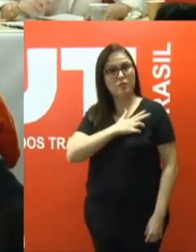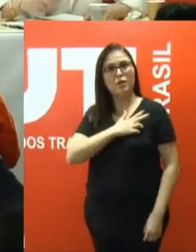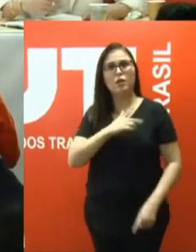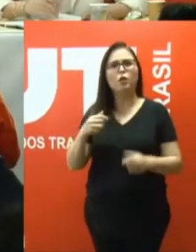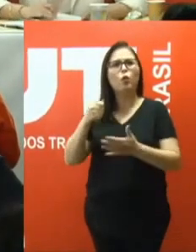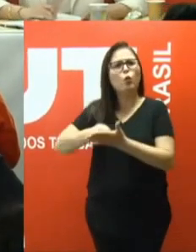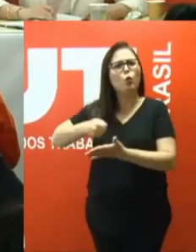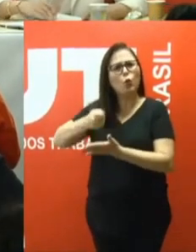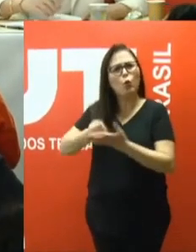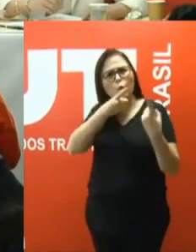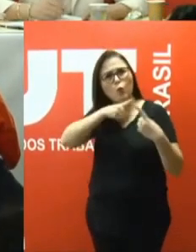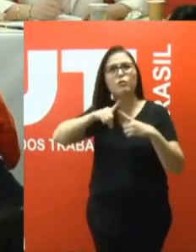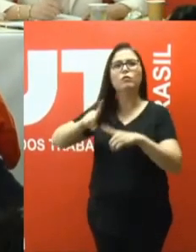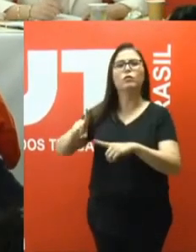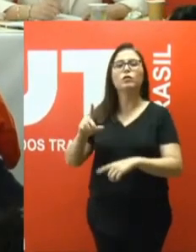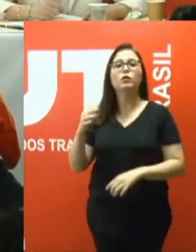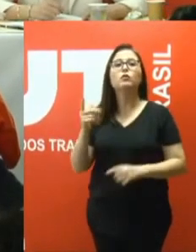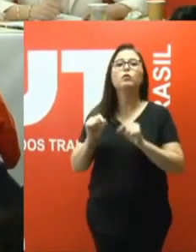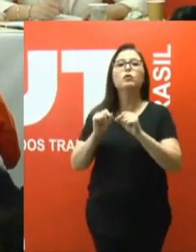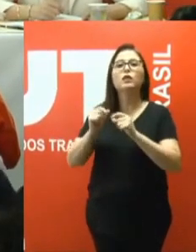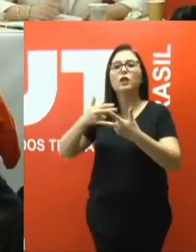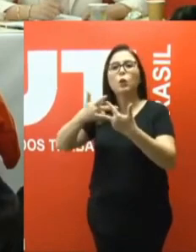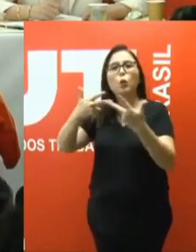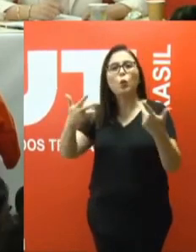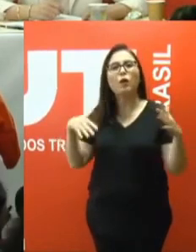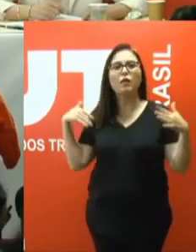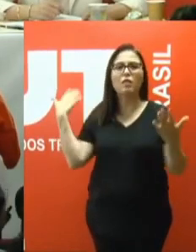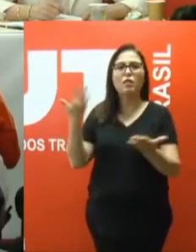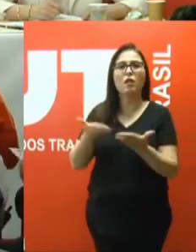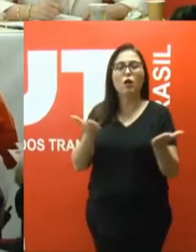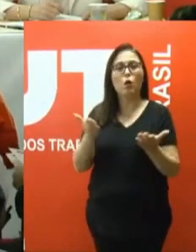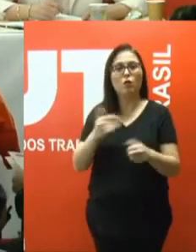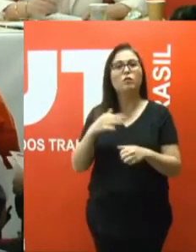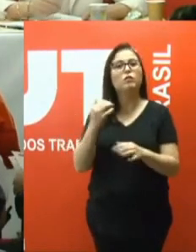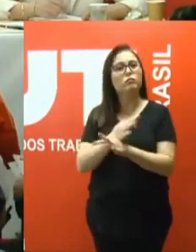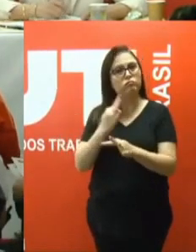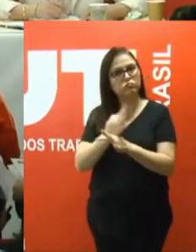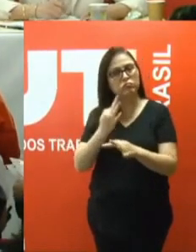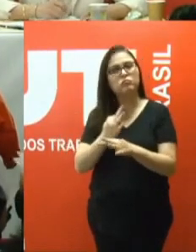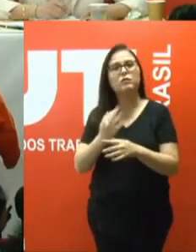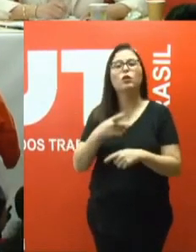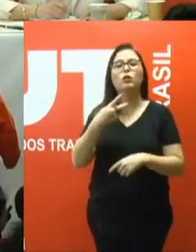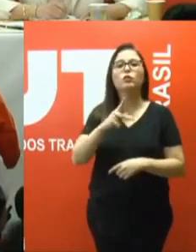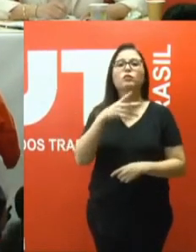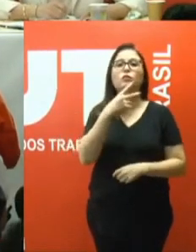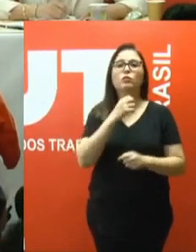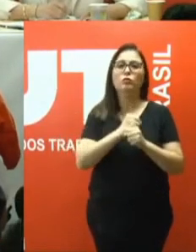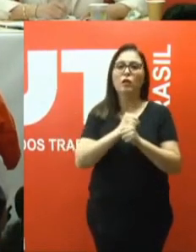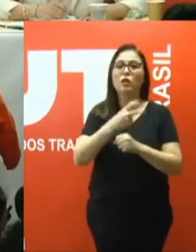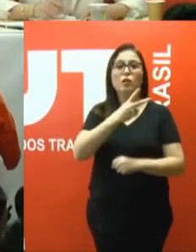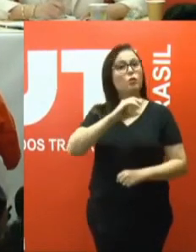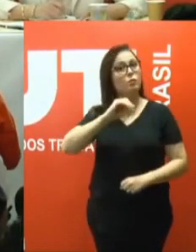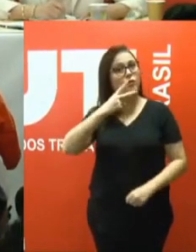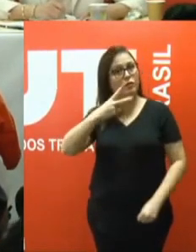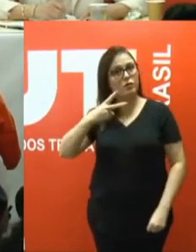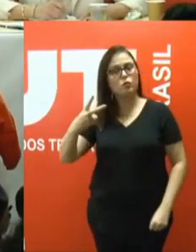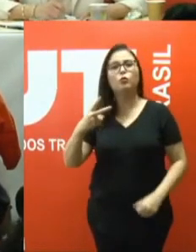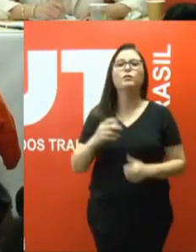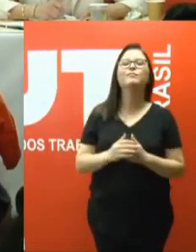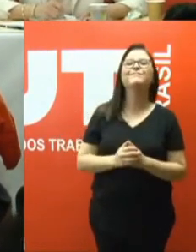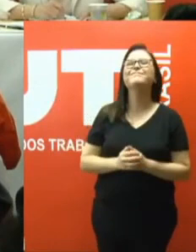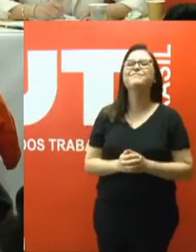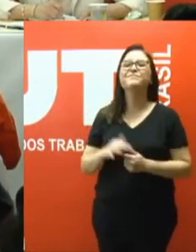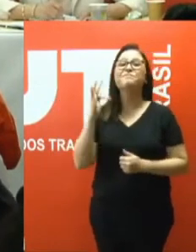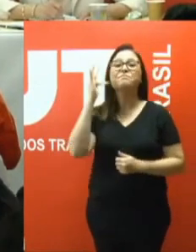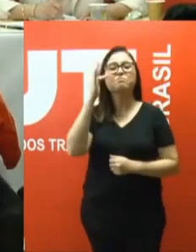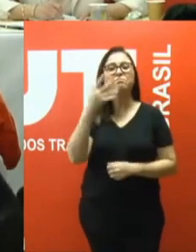futuro presidente da República, agora no ano de 2022. Tem uma questão que é